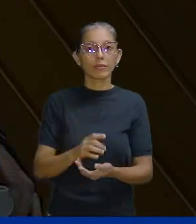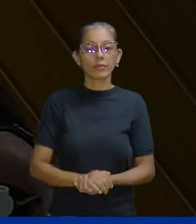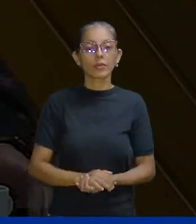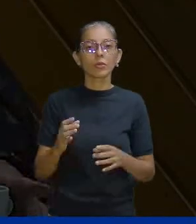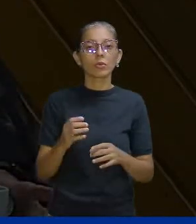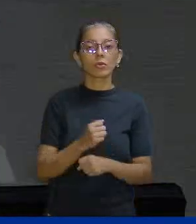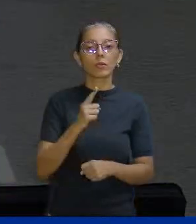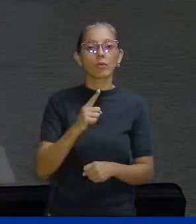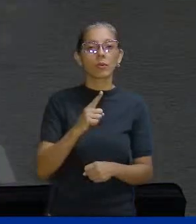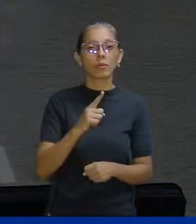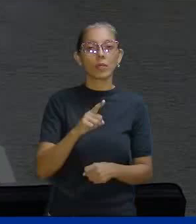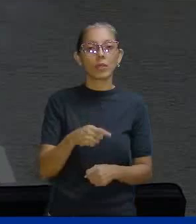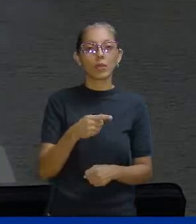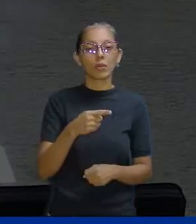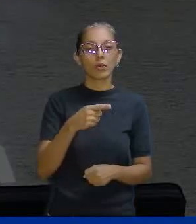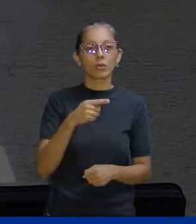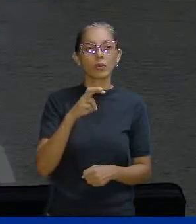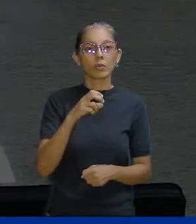como voto.